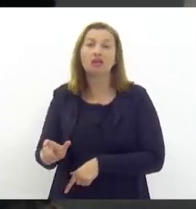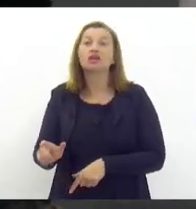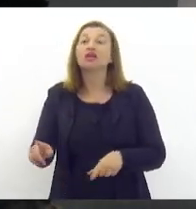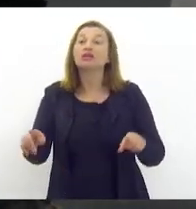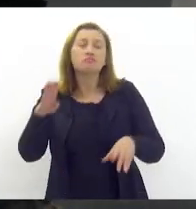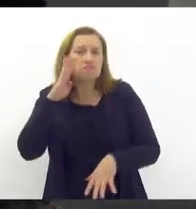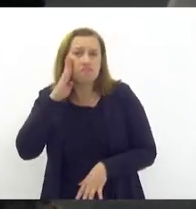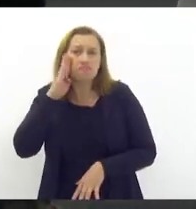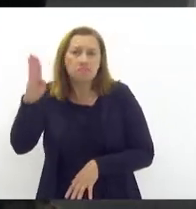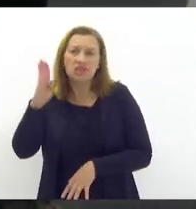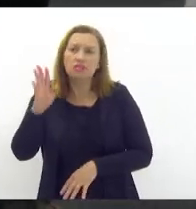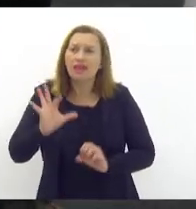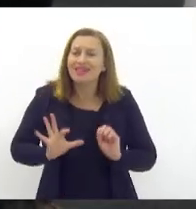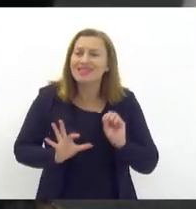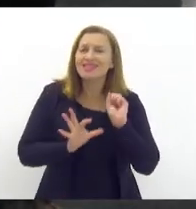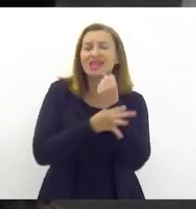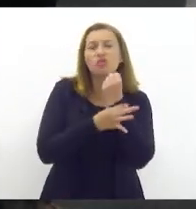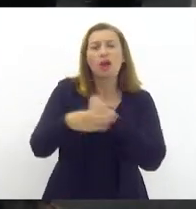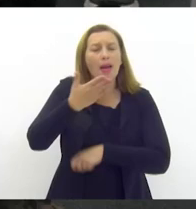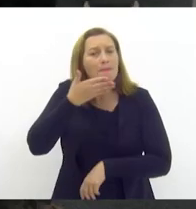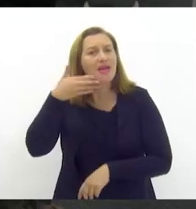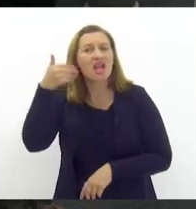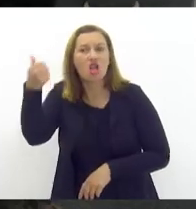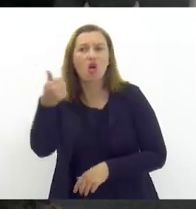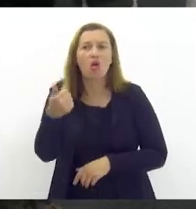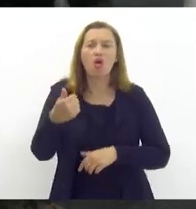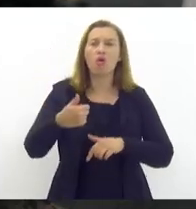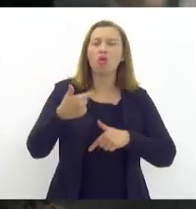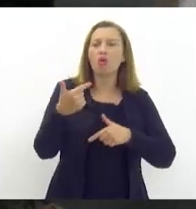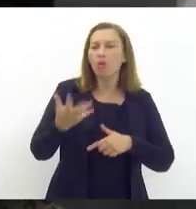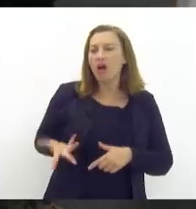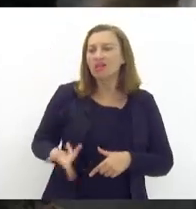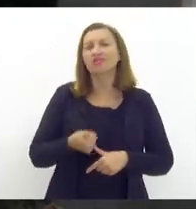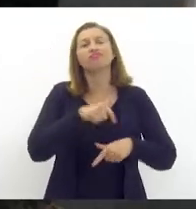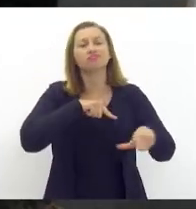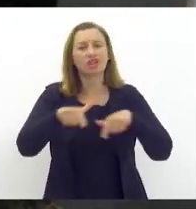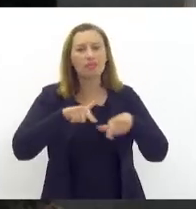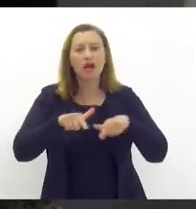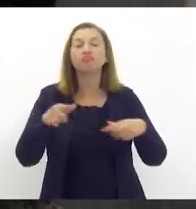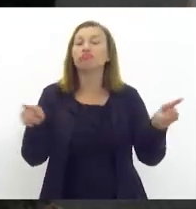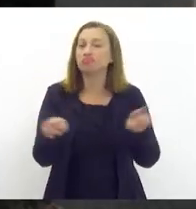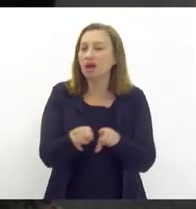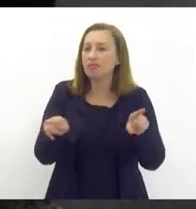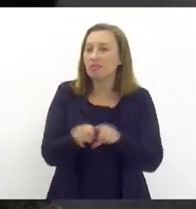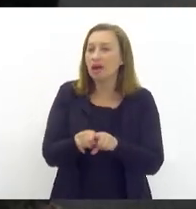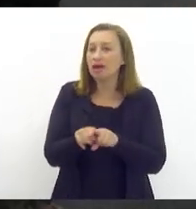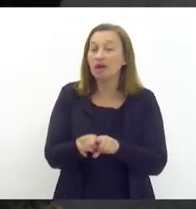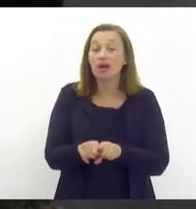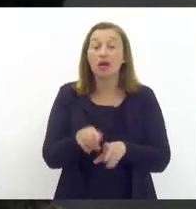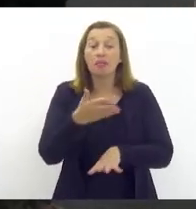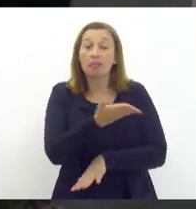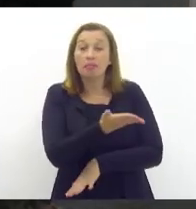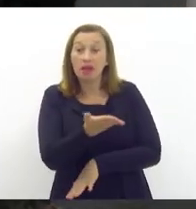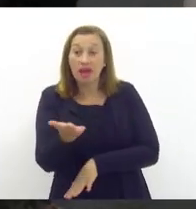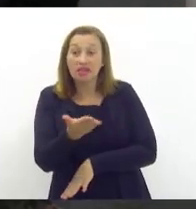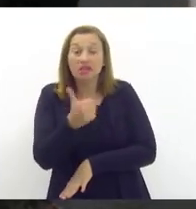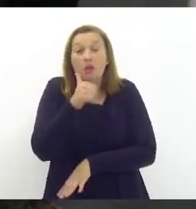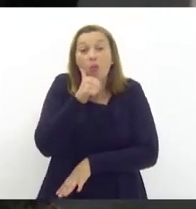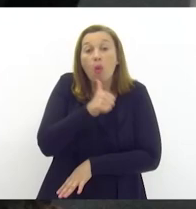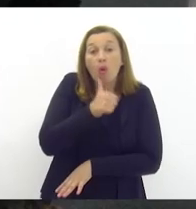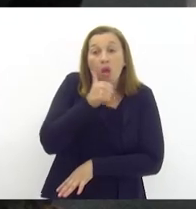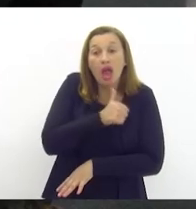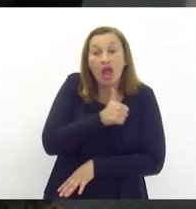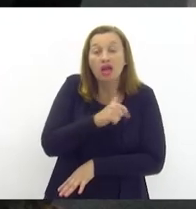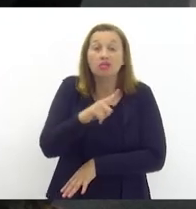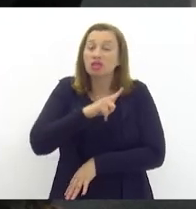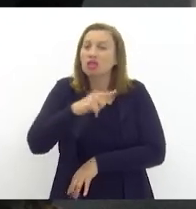principalmente, de garantir melhores condições de trabalho também para essas companheiras, para essas mulheres que